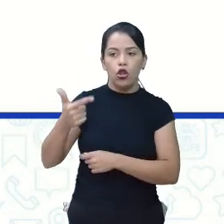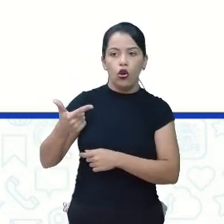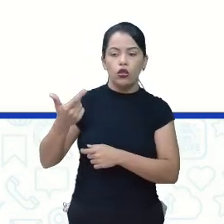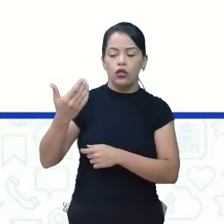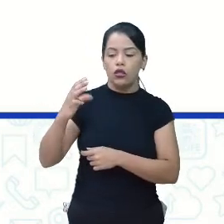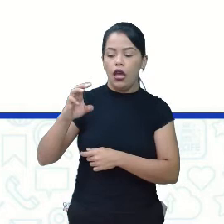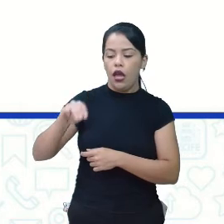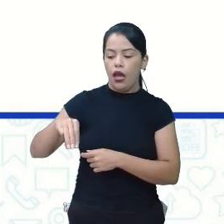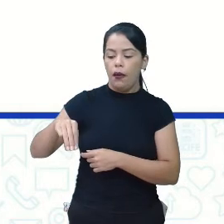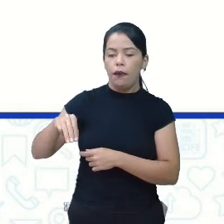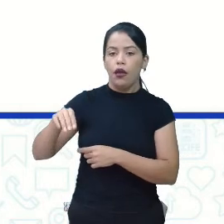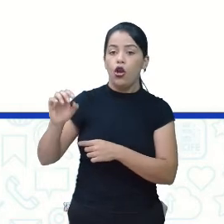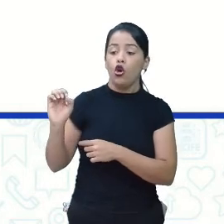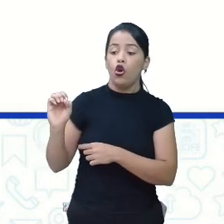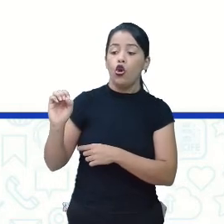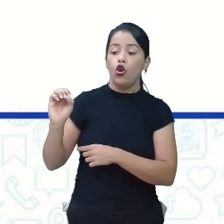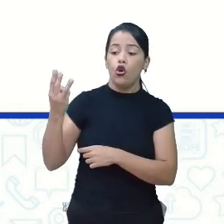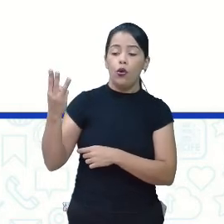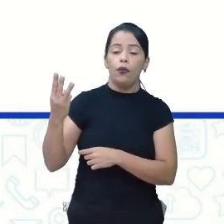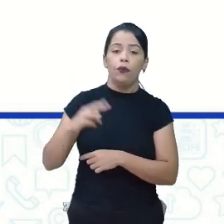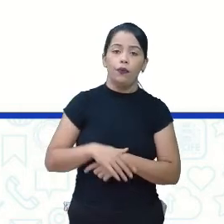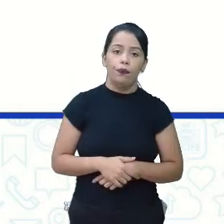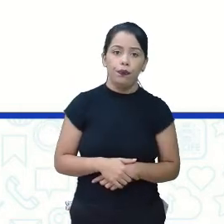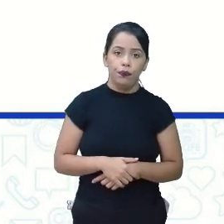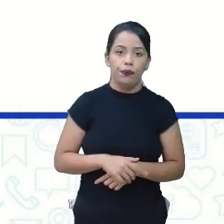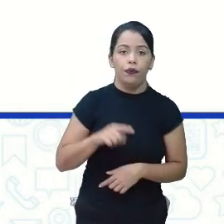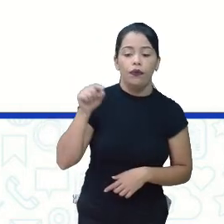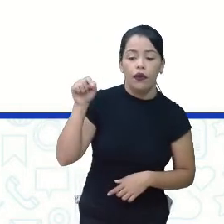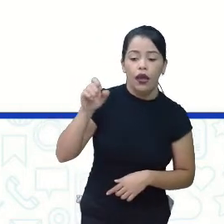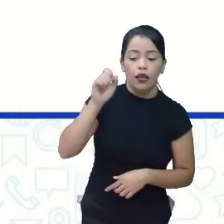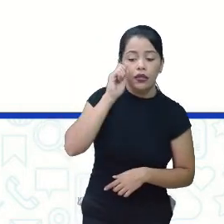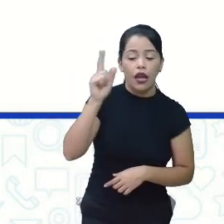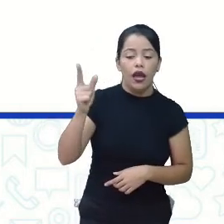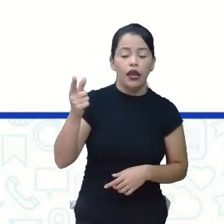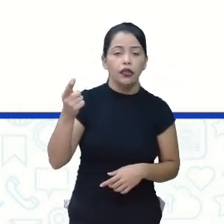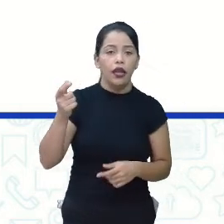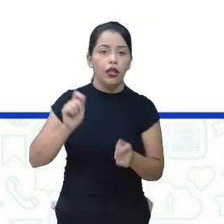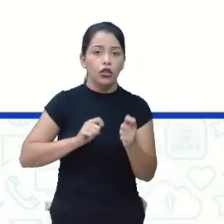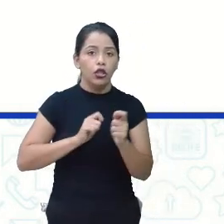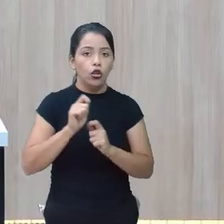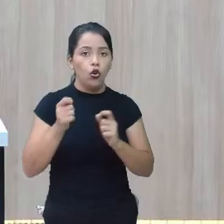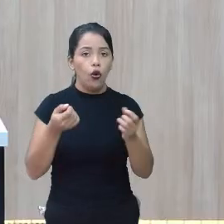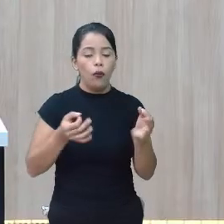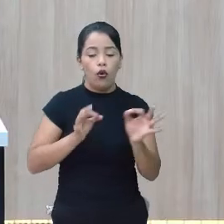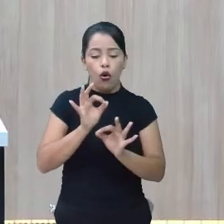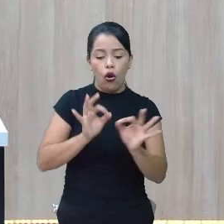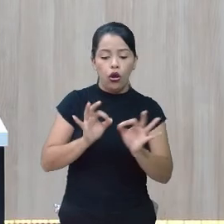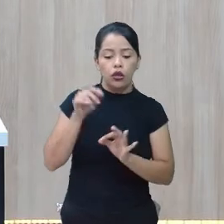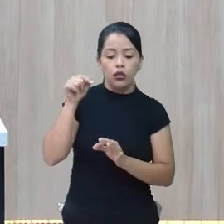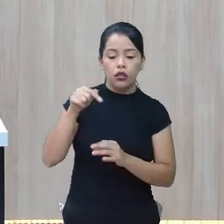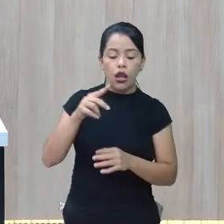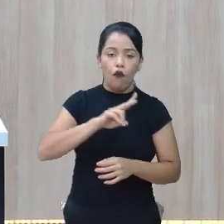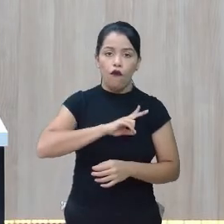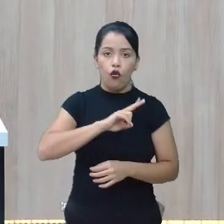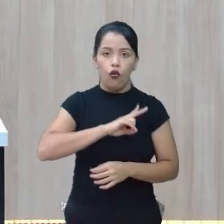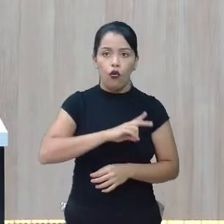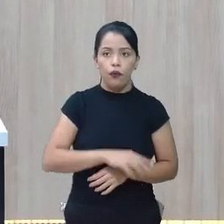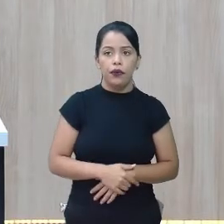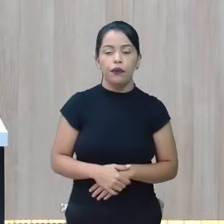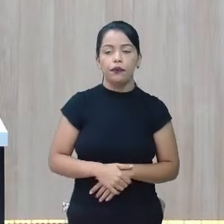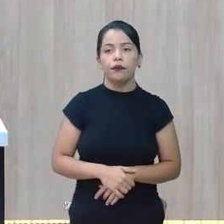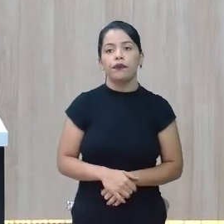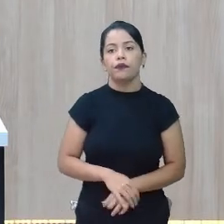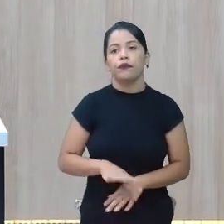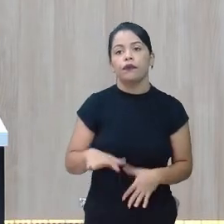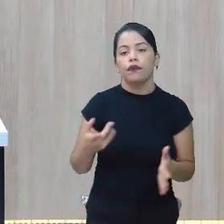centímetros cúbicos, tá bom? Essa é a ideia da composição desse volume, beleza? E aí